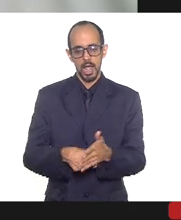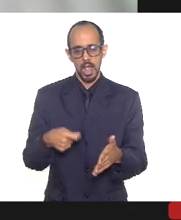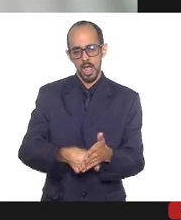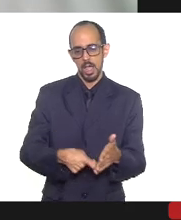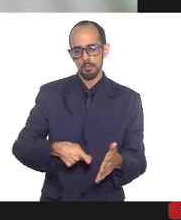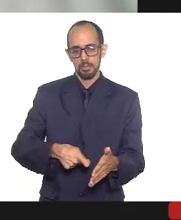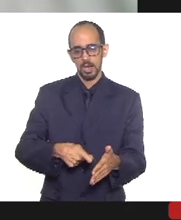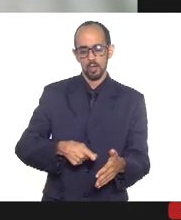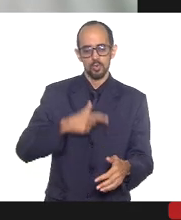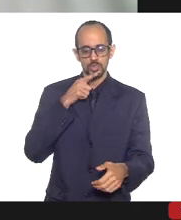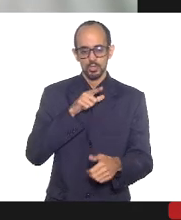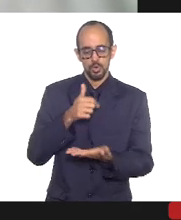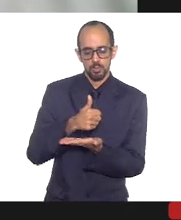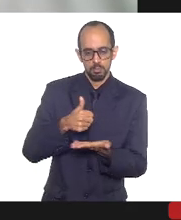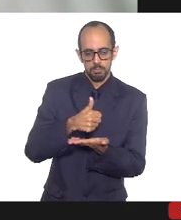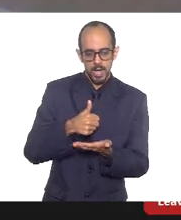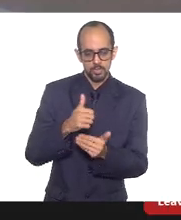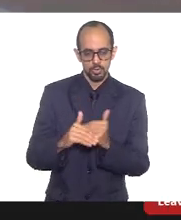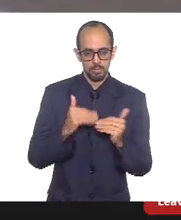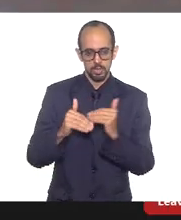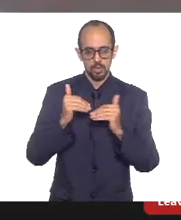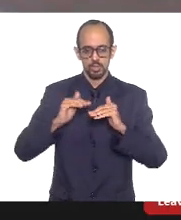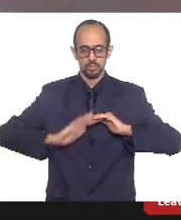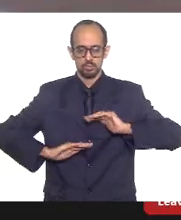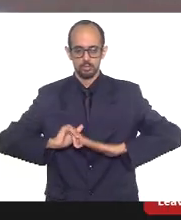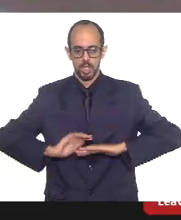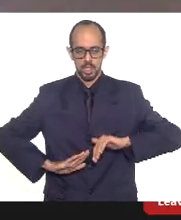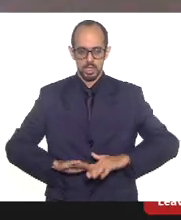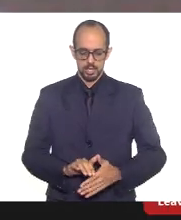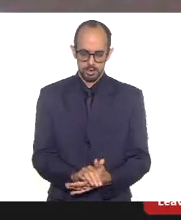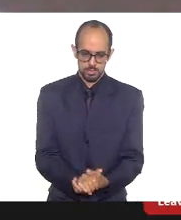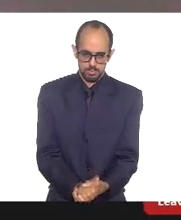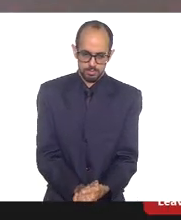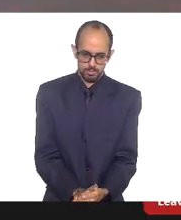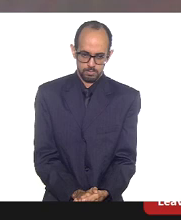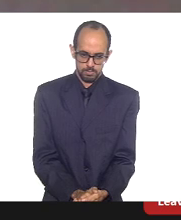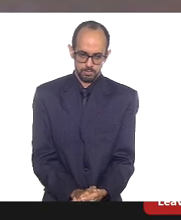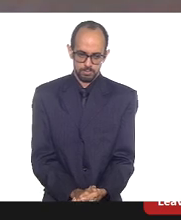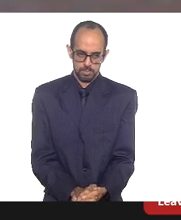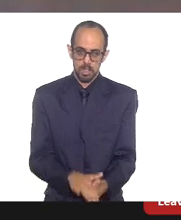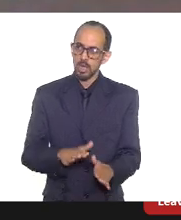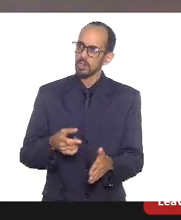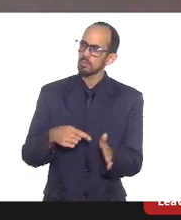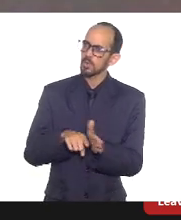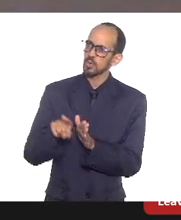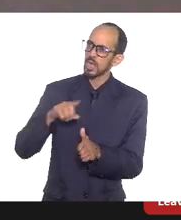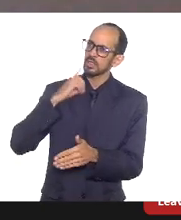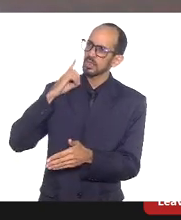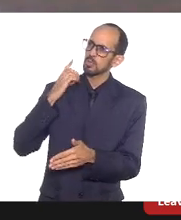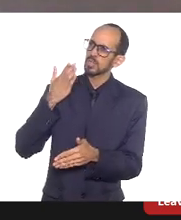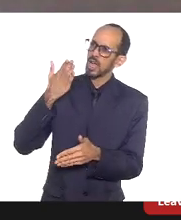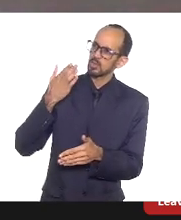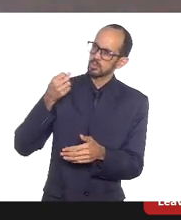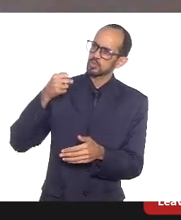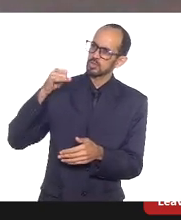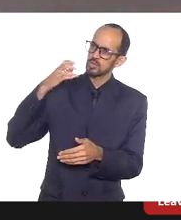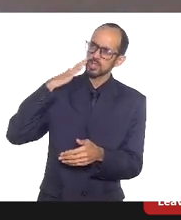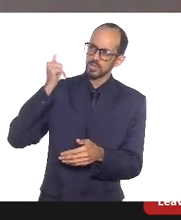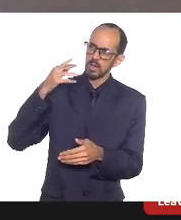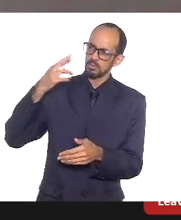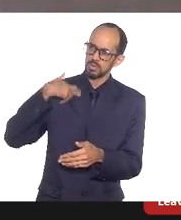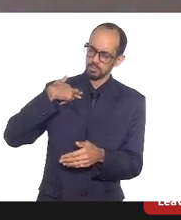Né? Então, só que, se eu não me engano, aí, deputado, me tira essa dúvida. Ano passado, a Alerj fez um